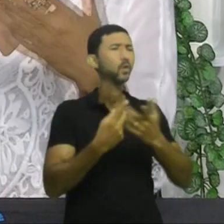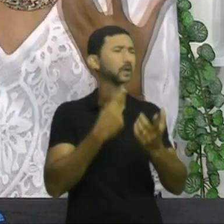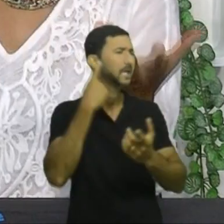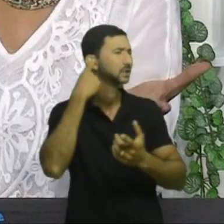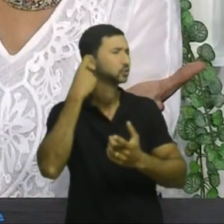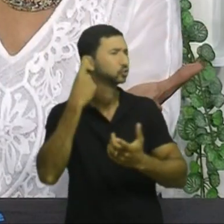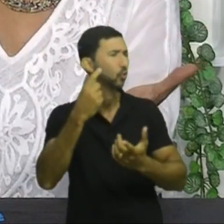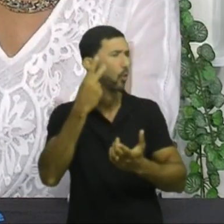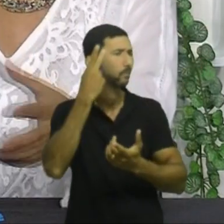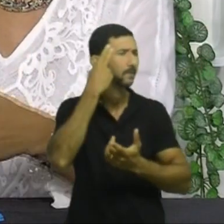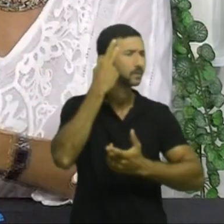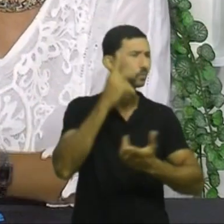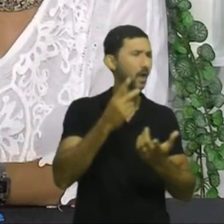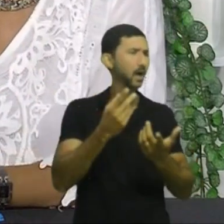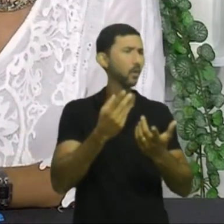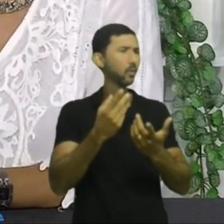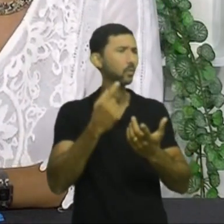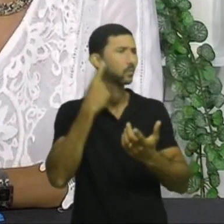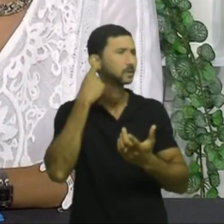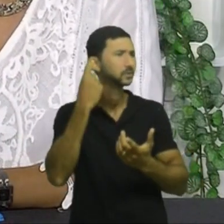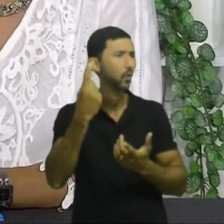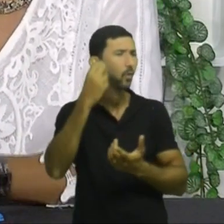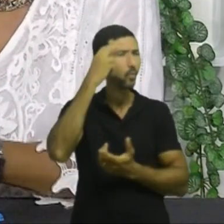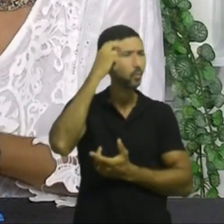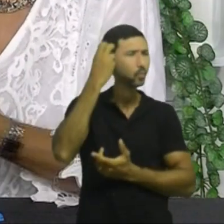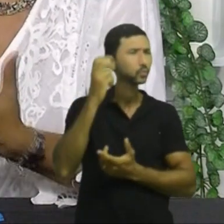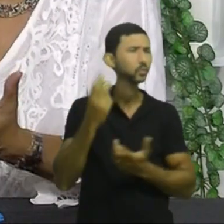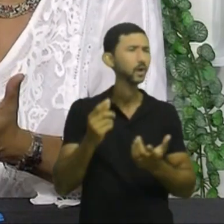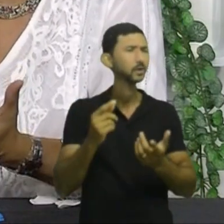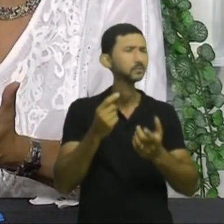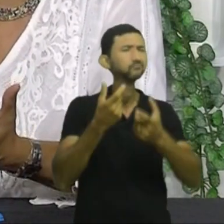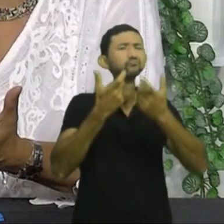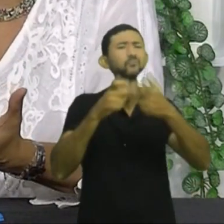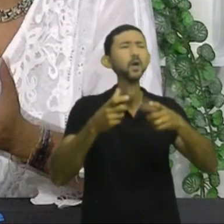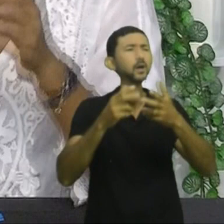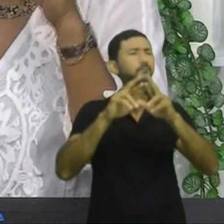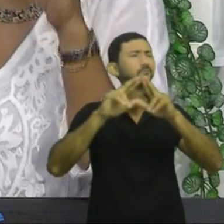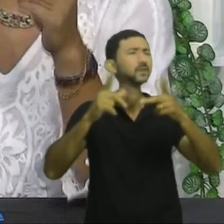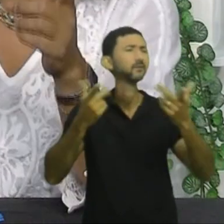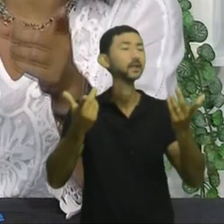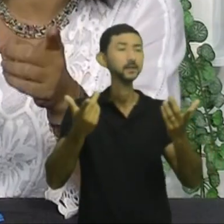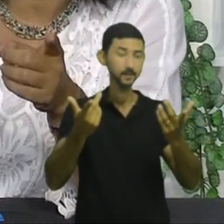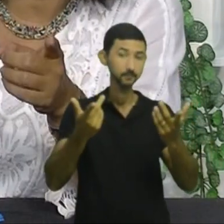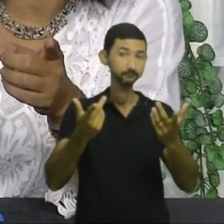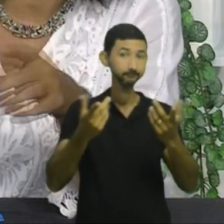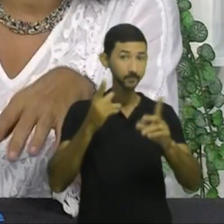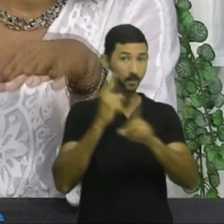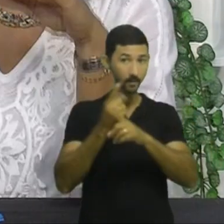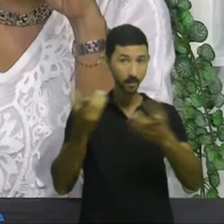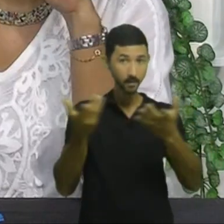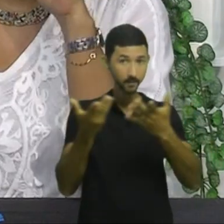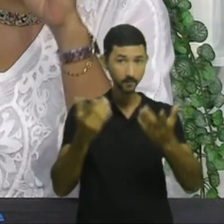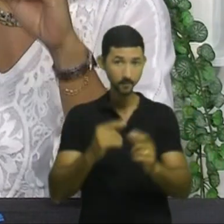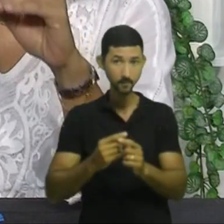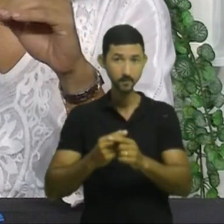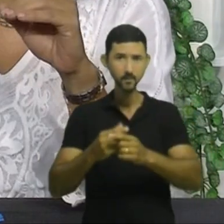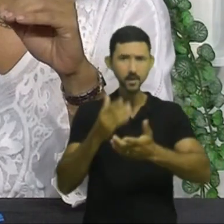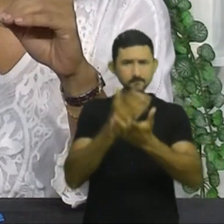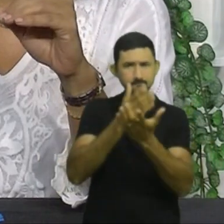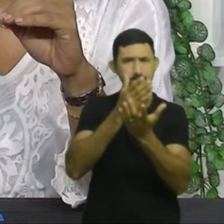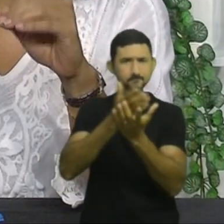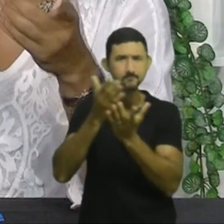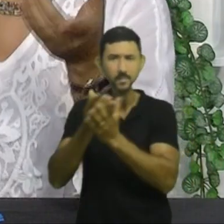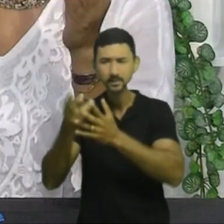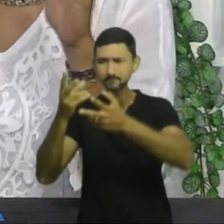sons naturais e sons culturais? Onde estão essas diferenças? Nós vamos descobrir, nós vamos passo a